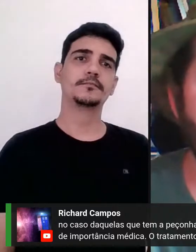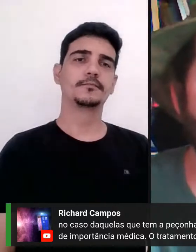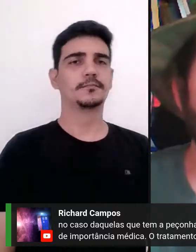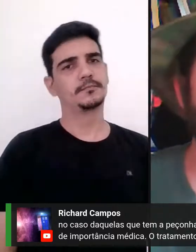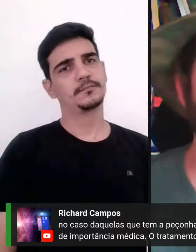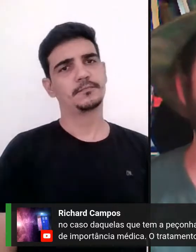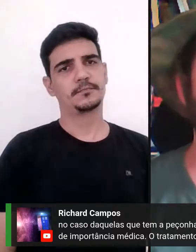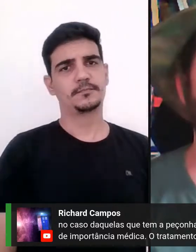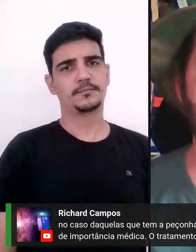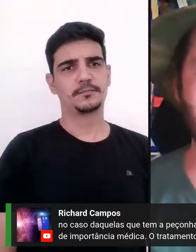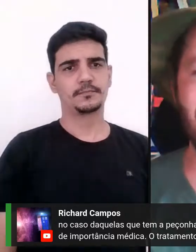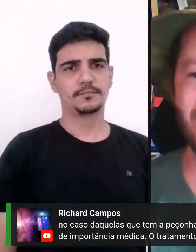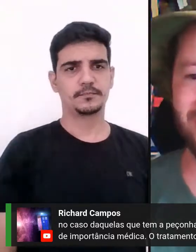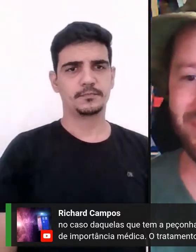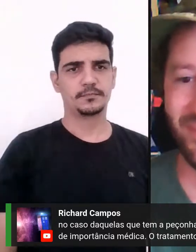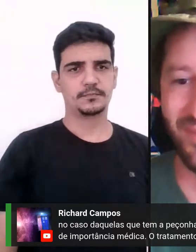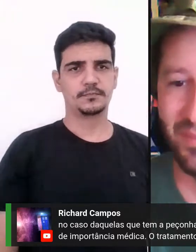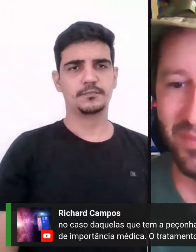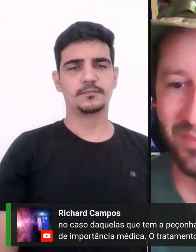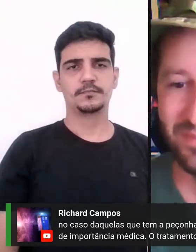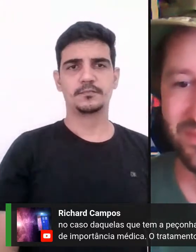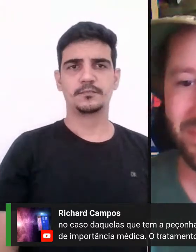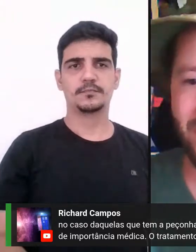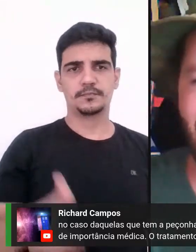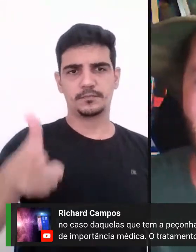Ok, apareceu a mesma pergunta do Richard aqui.